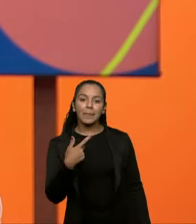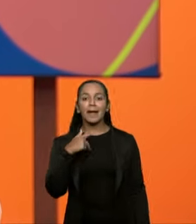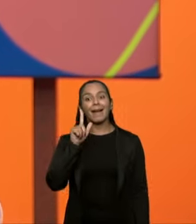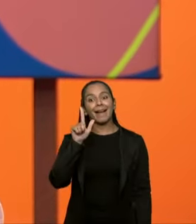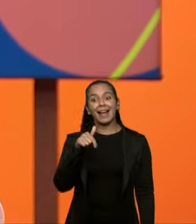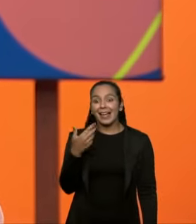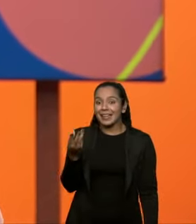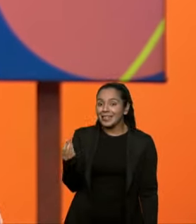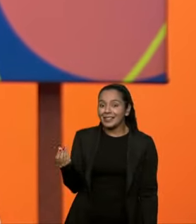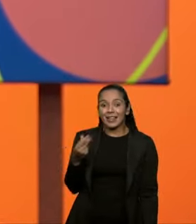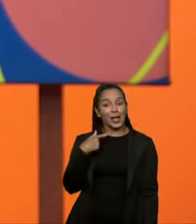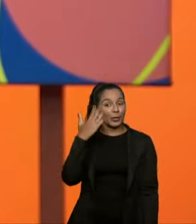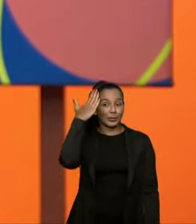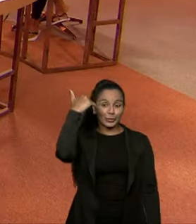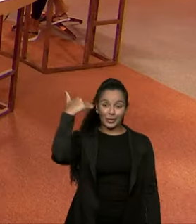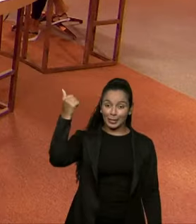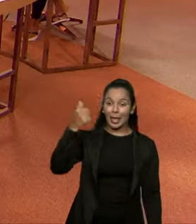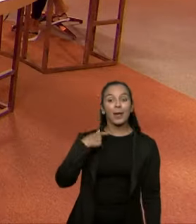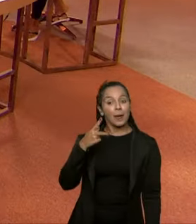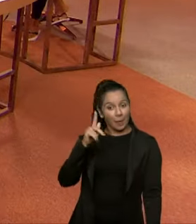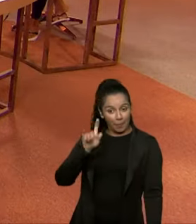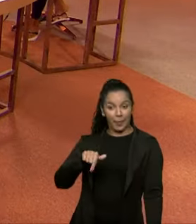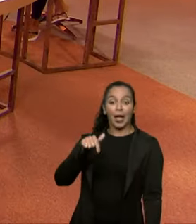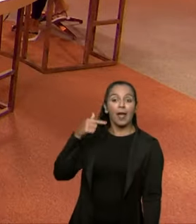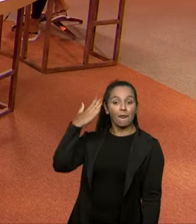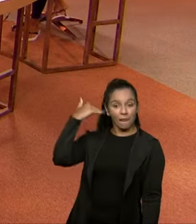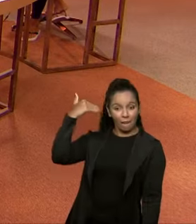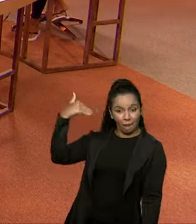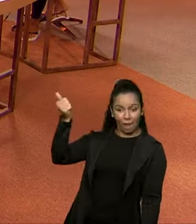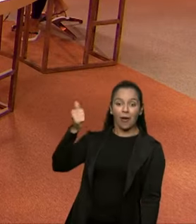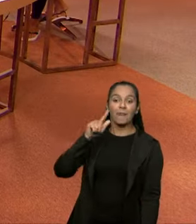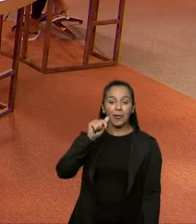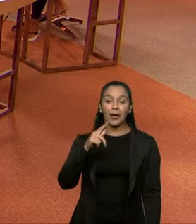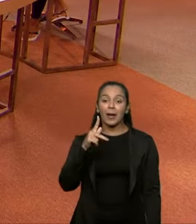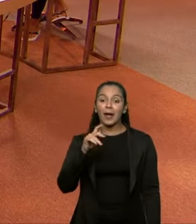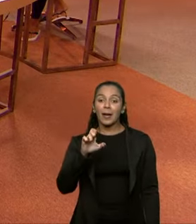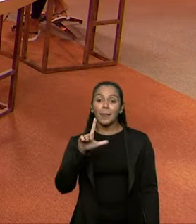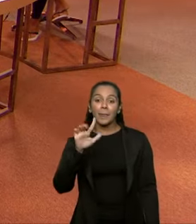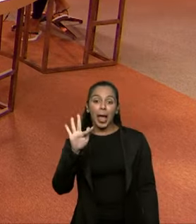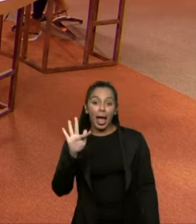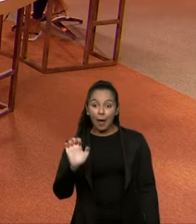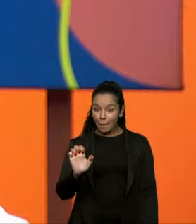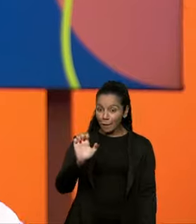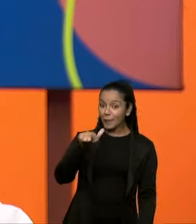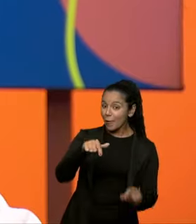É pelfi. É pelfi. É pelfi, é pelfi. Você já fez pelfi? Ai, que